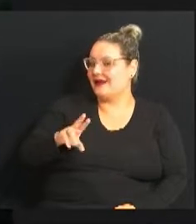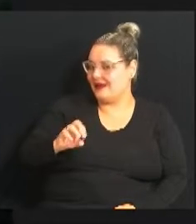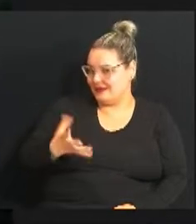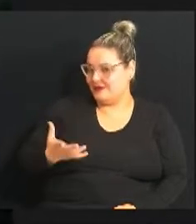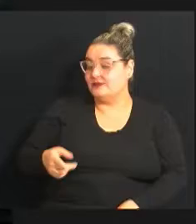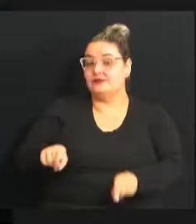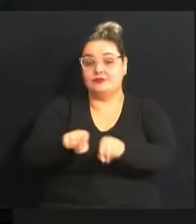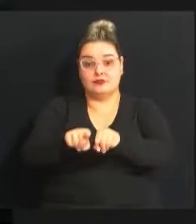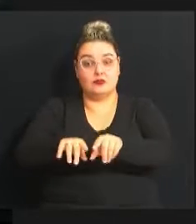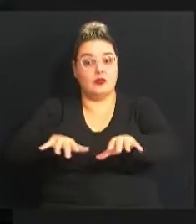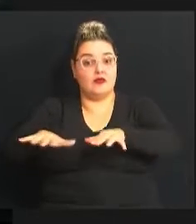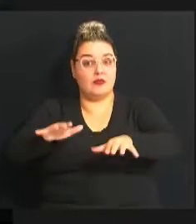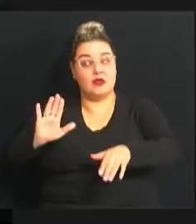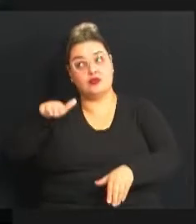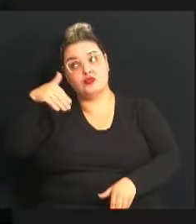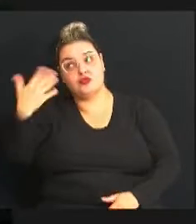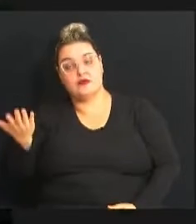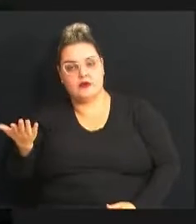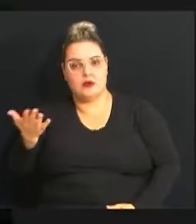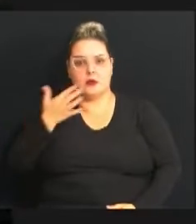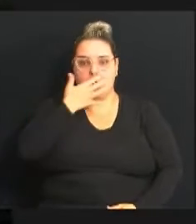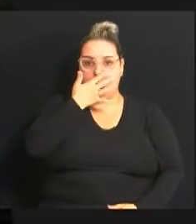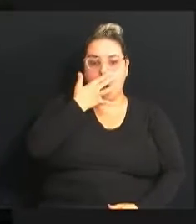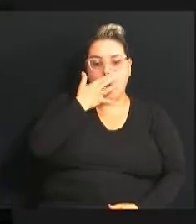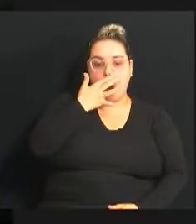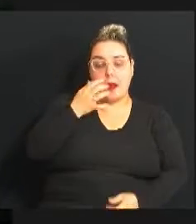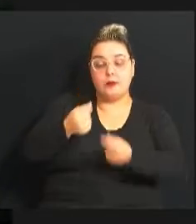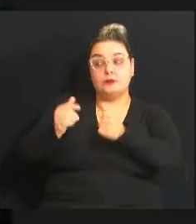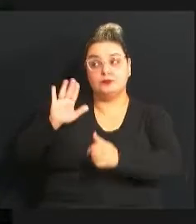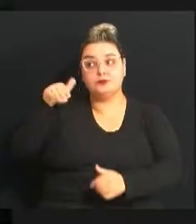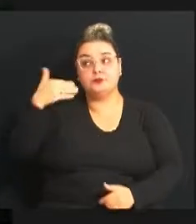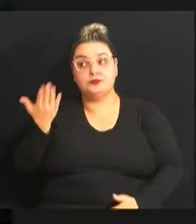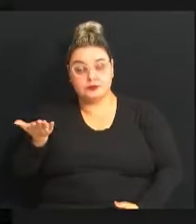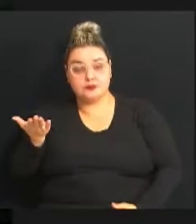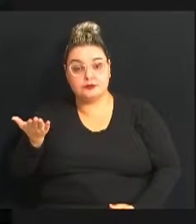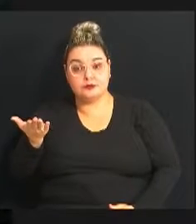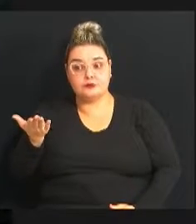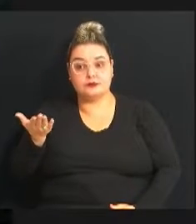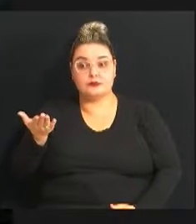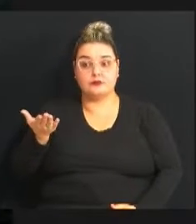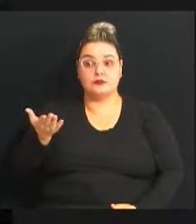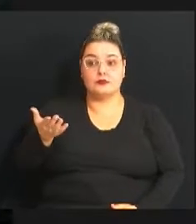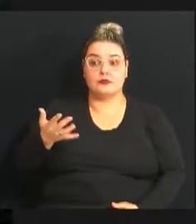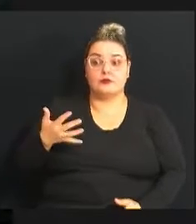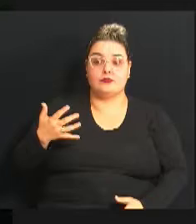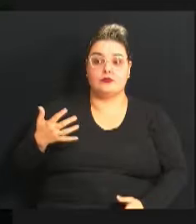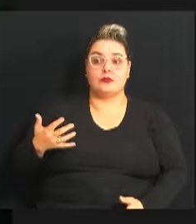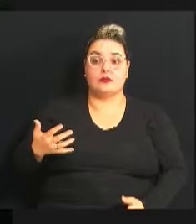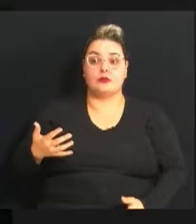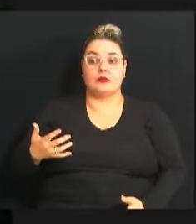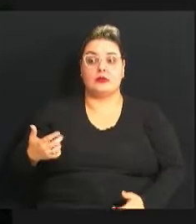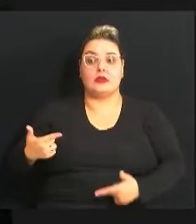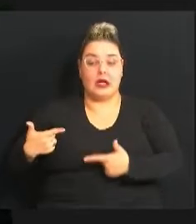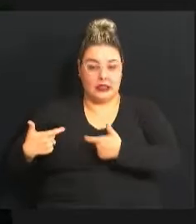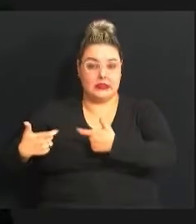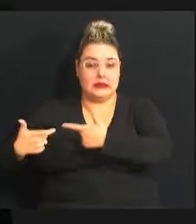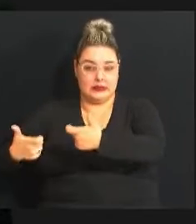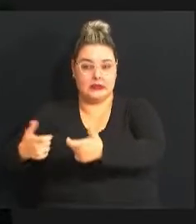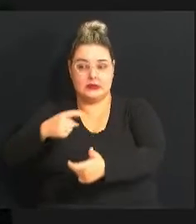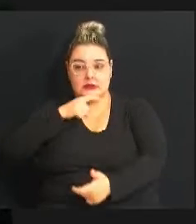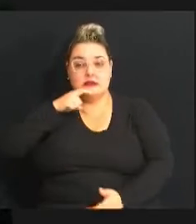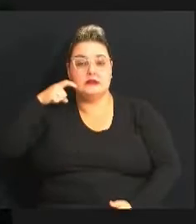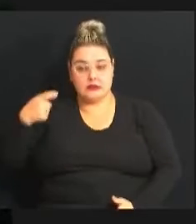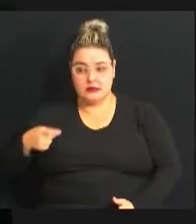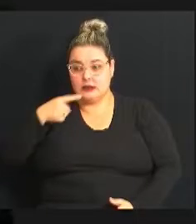preço internacional. Então, o preço internacional, né, passou o auge aí do conflito na Ucrânia, a pior fase, pelo menos parece